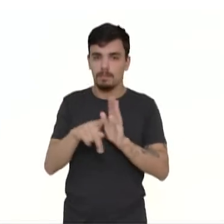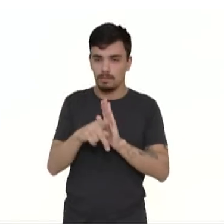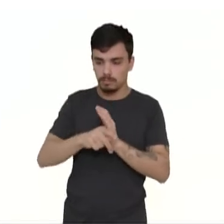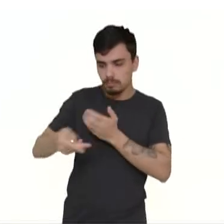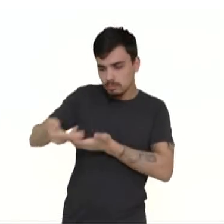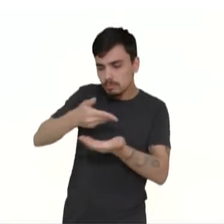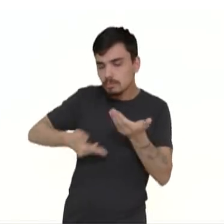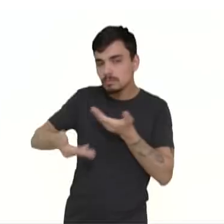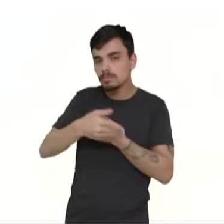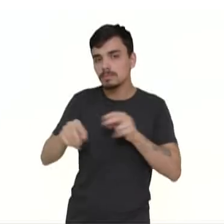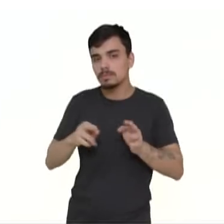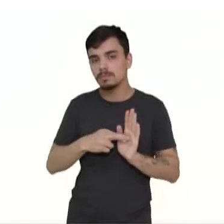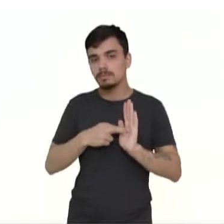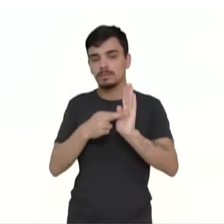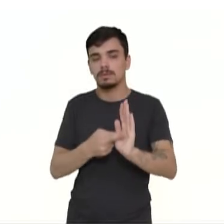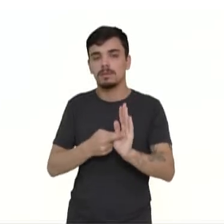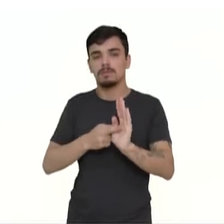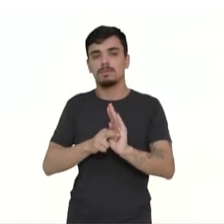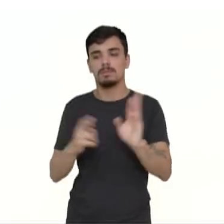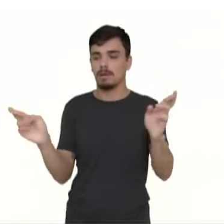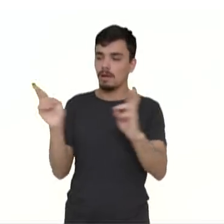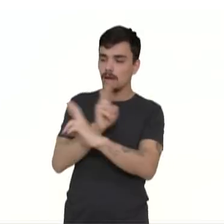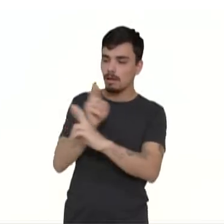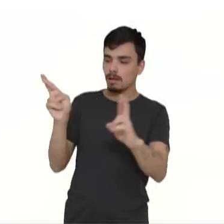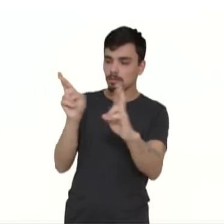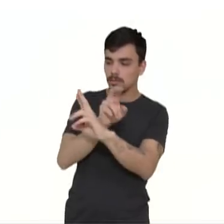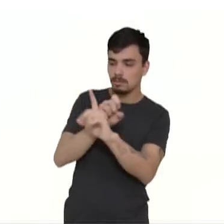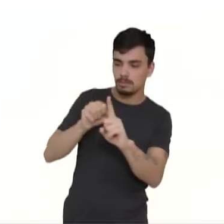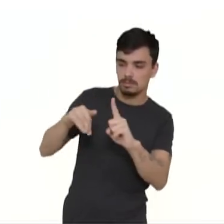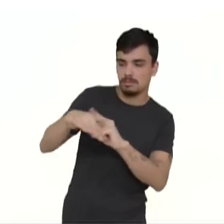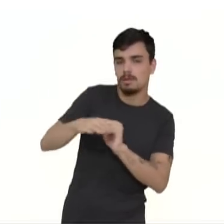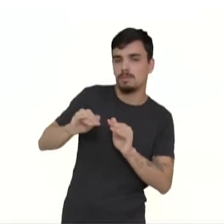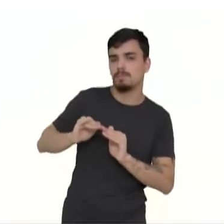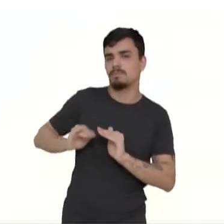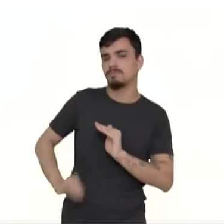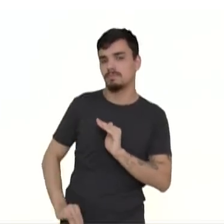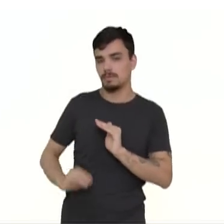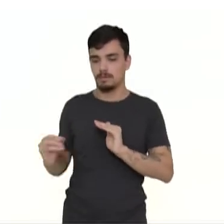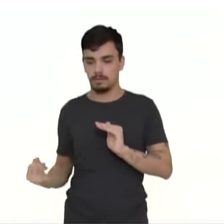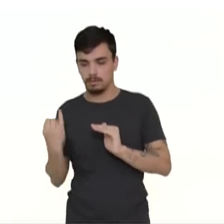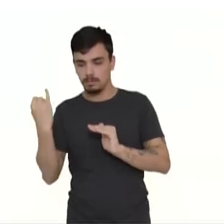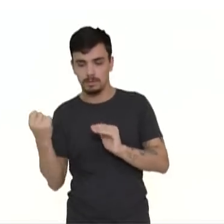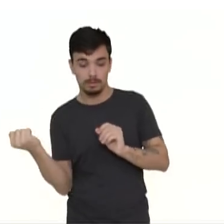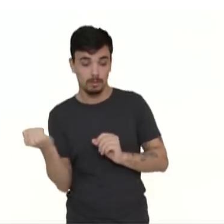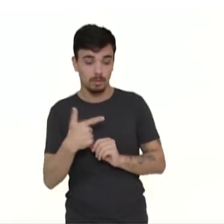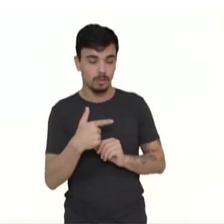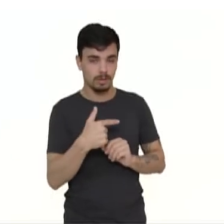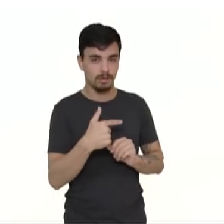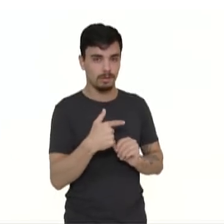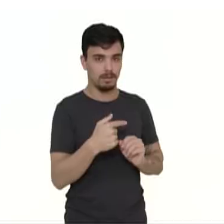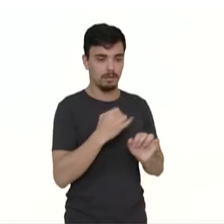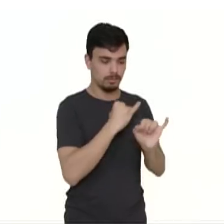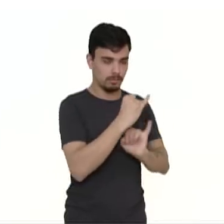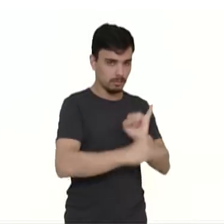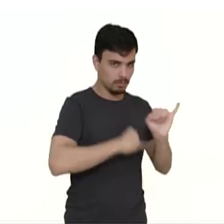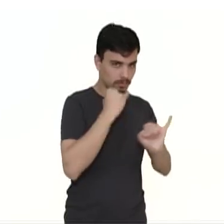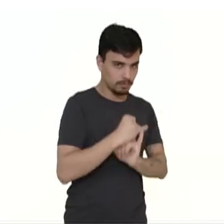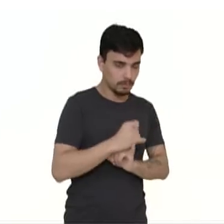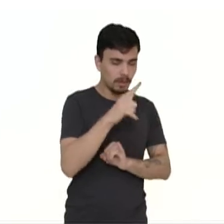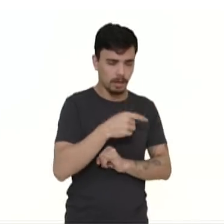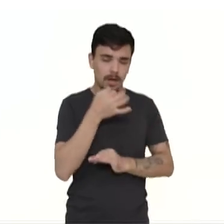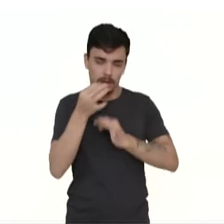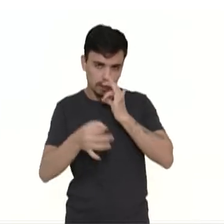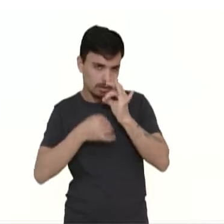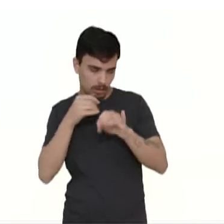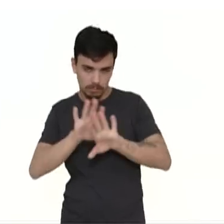tratado, se refere às relações sociais como menos importantes que as virtuais, certo? Muito bem, é uma crítica,